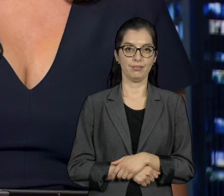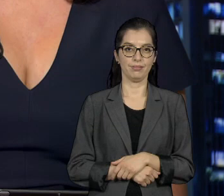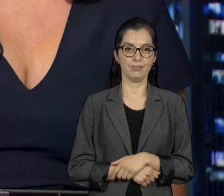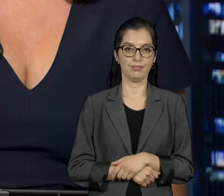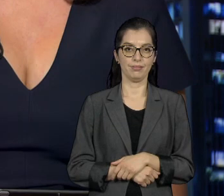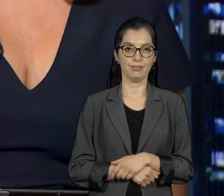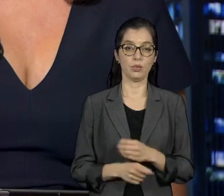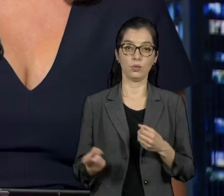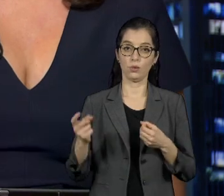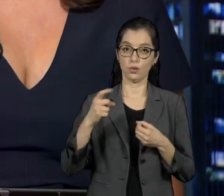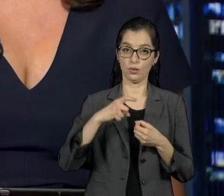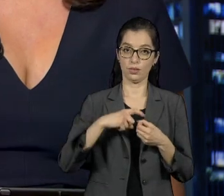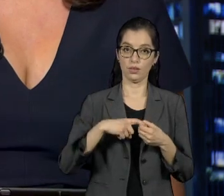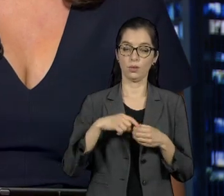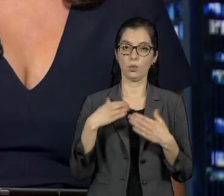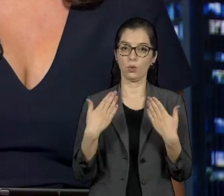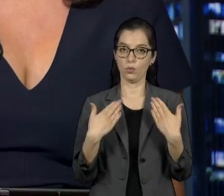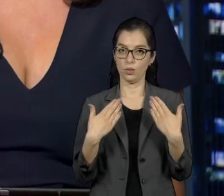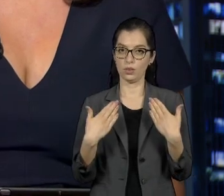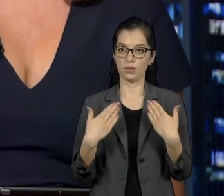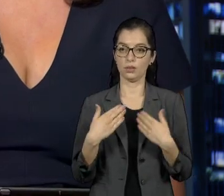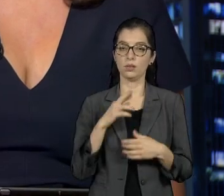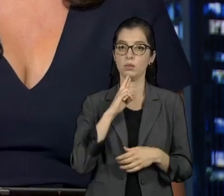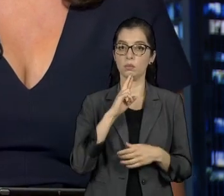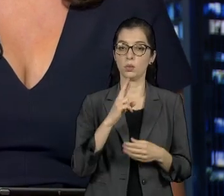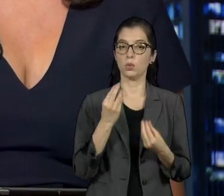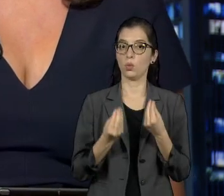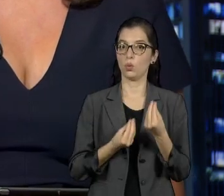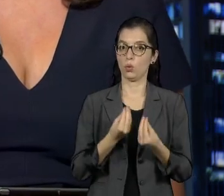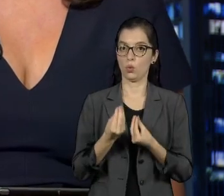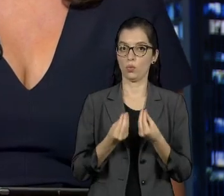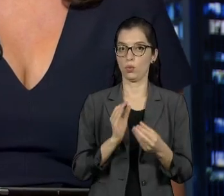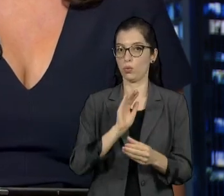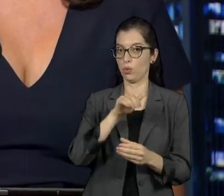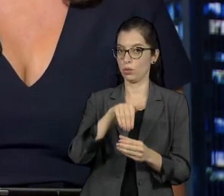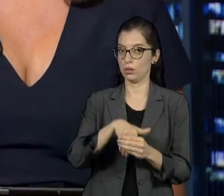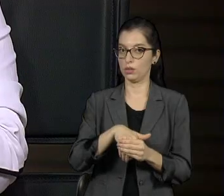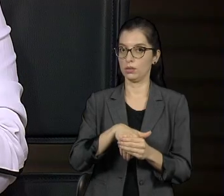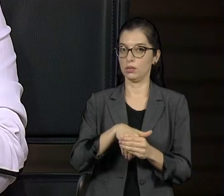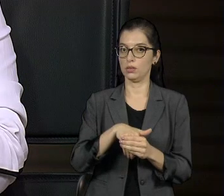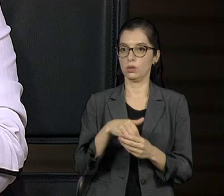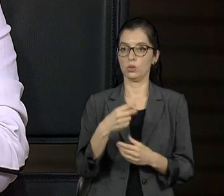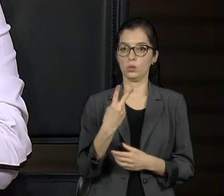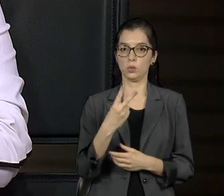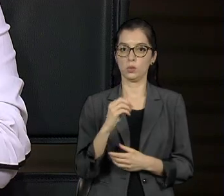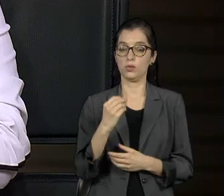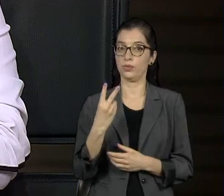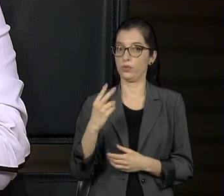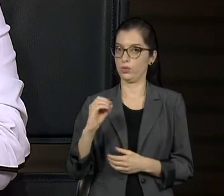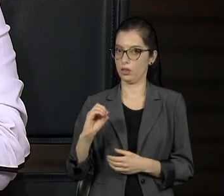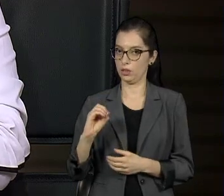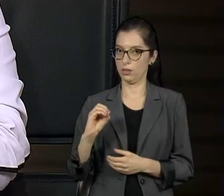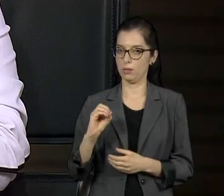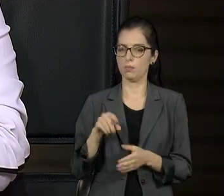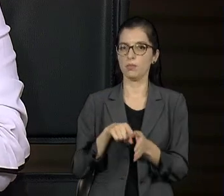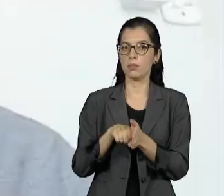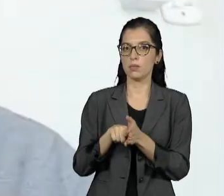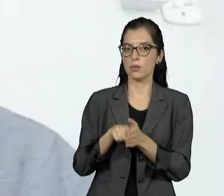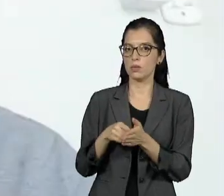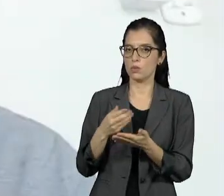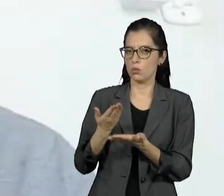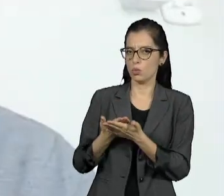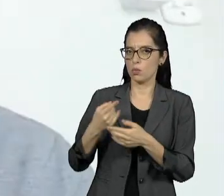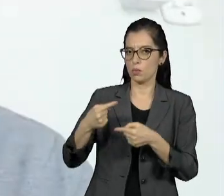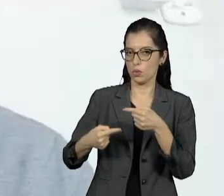Voltamos a conversar sobre o resultado dessas eleições com os cientistas políticos Carolina Pavese, professora da ESPM, e